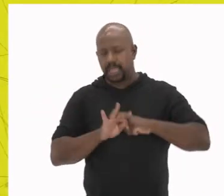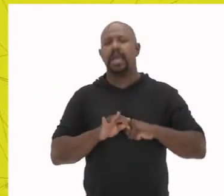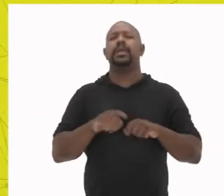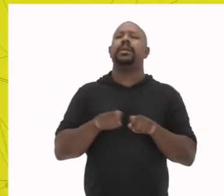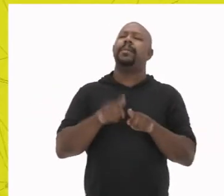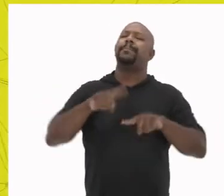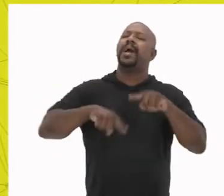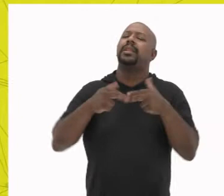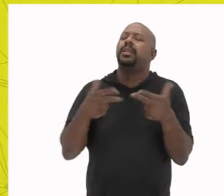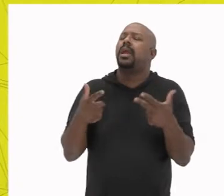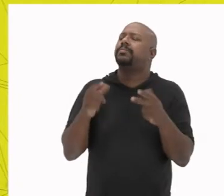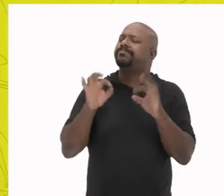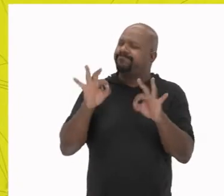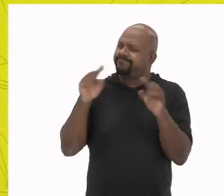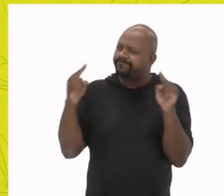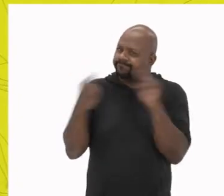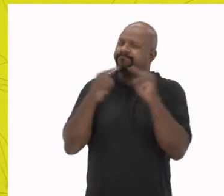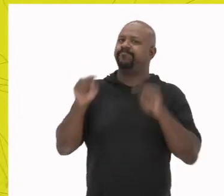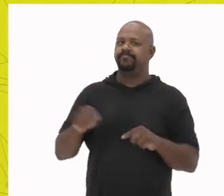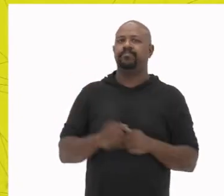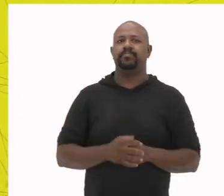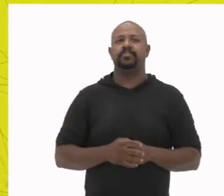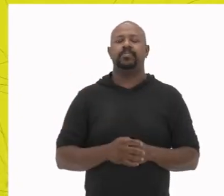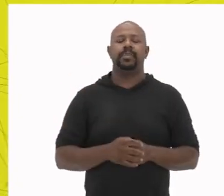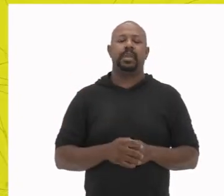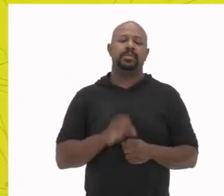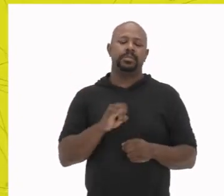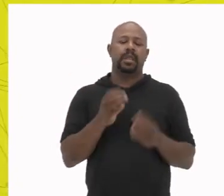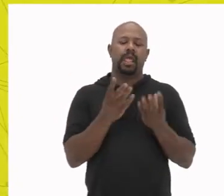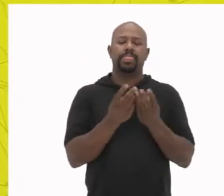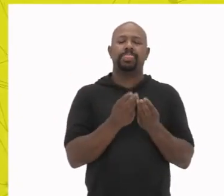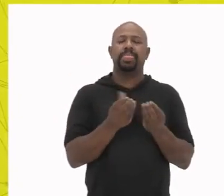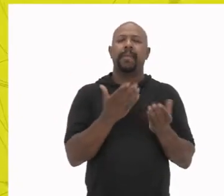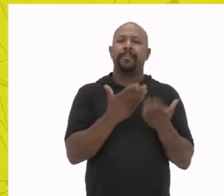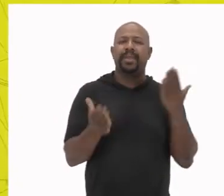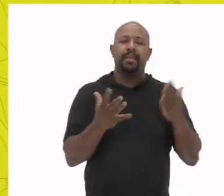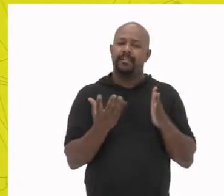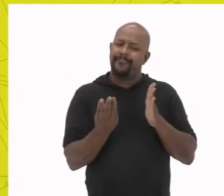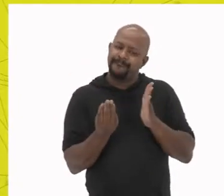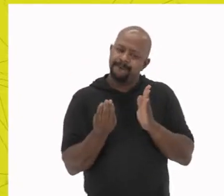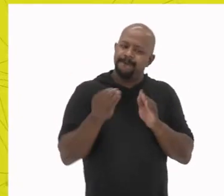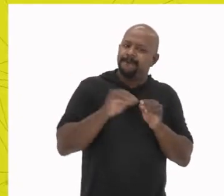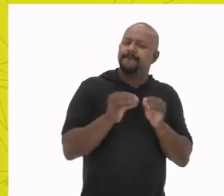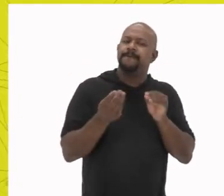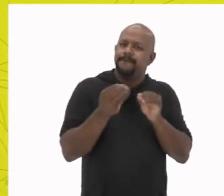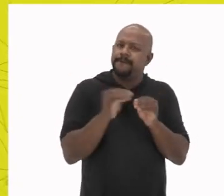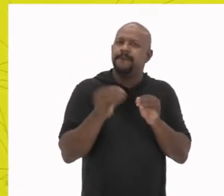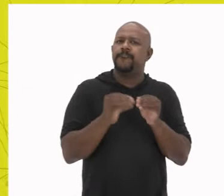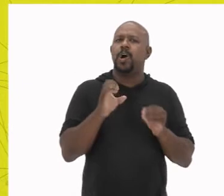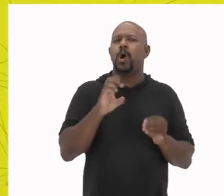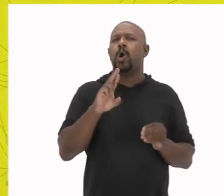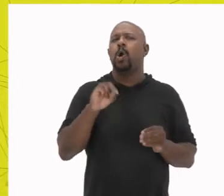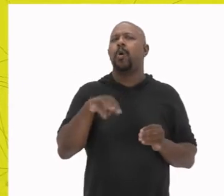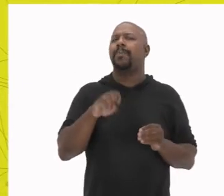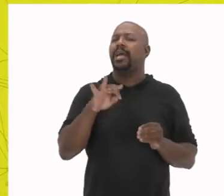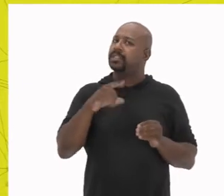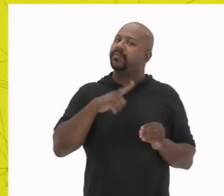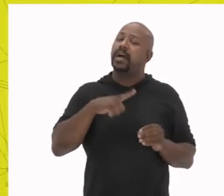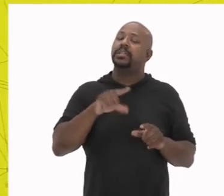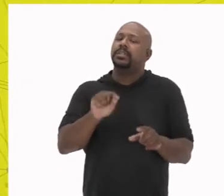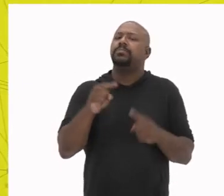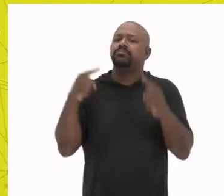técnicas e materiais específicos a serem empregados. Nas áreas de perda, a reintegração cromática também terá